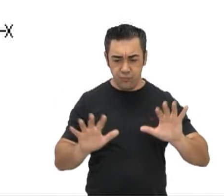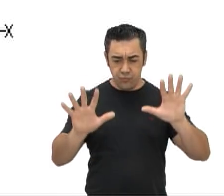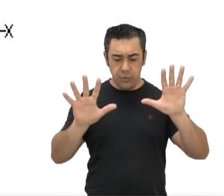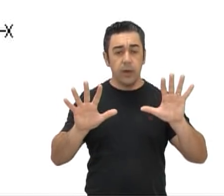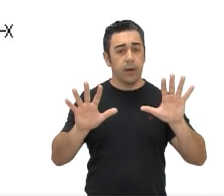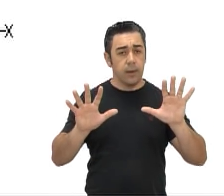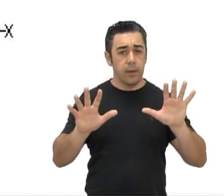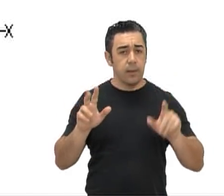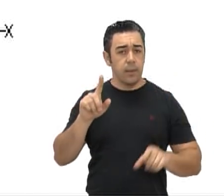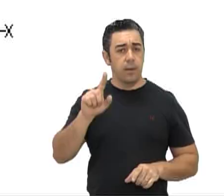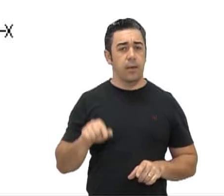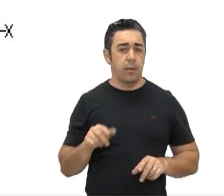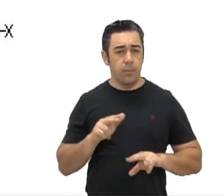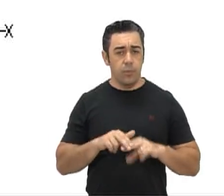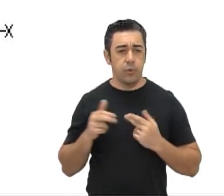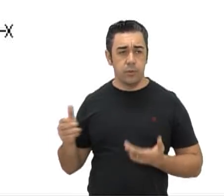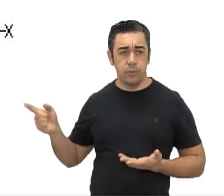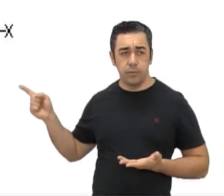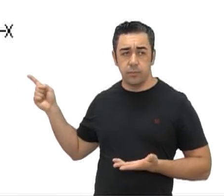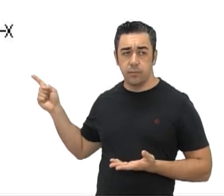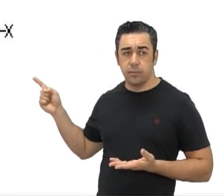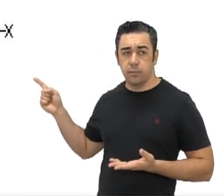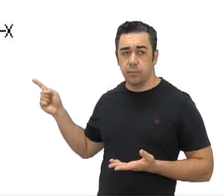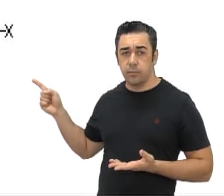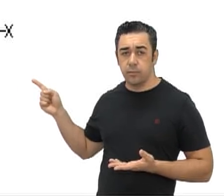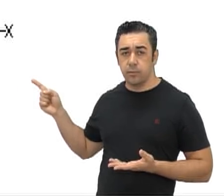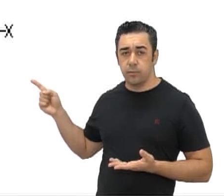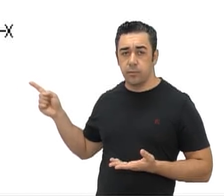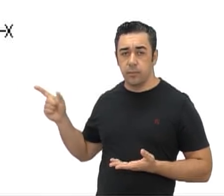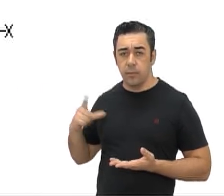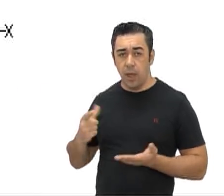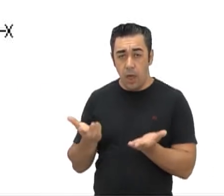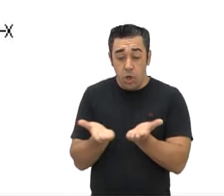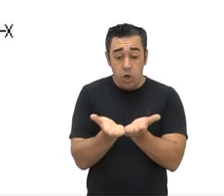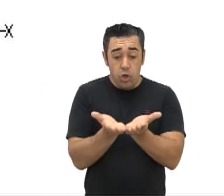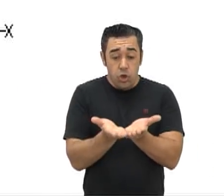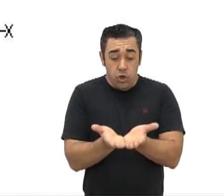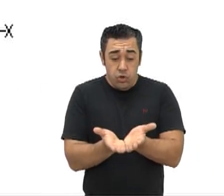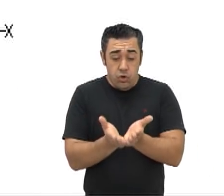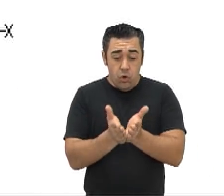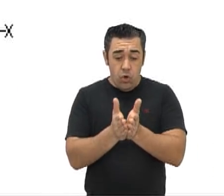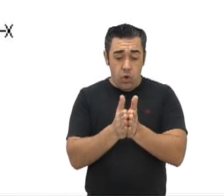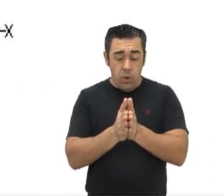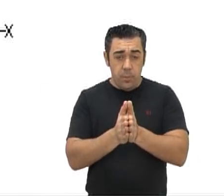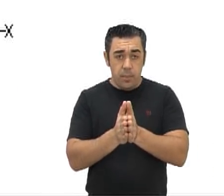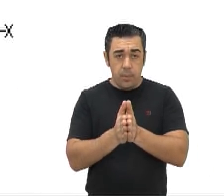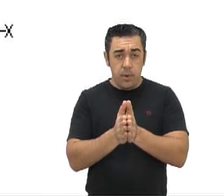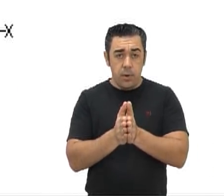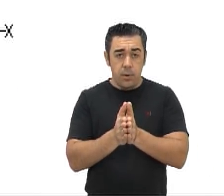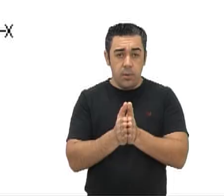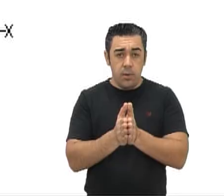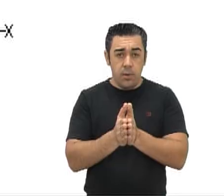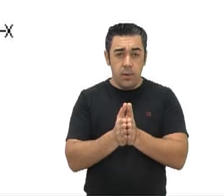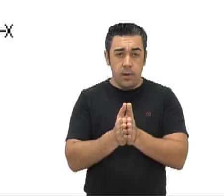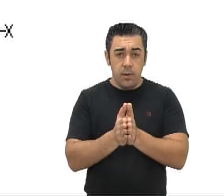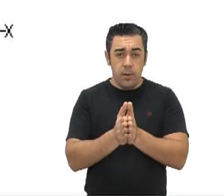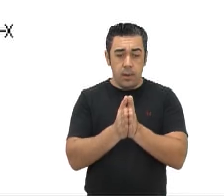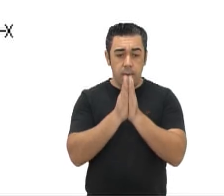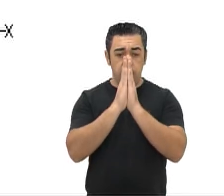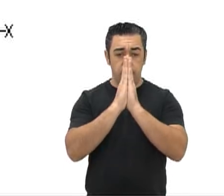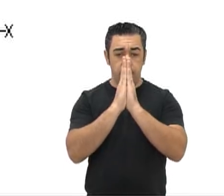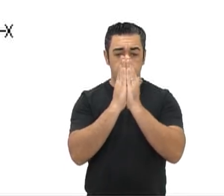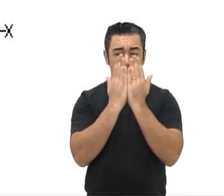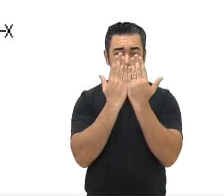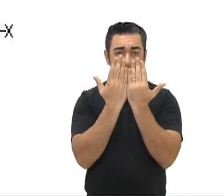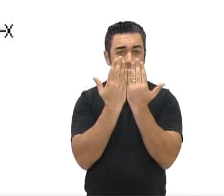é justamente para que possa fazer isso, a dobra na figura e que ela mantenha a mesma proporção. Veja que a animação da